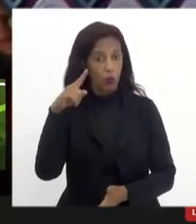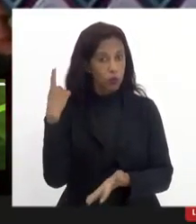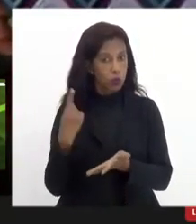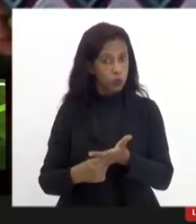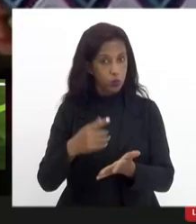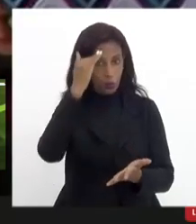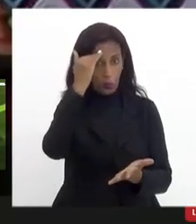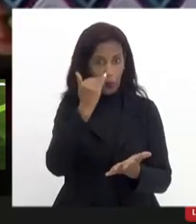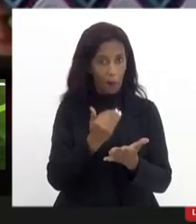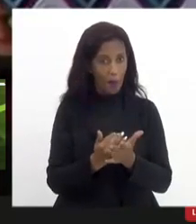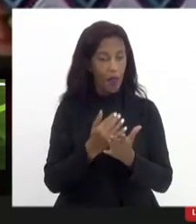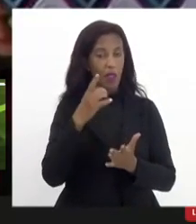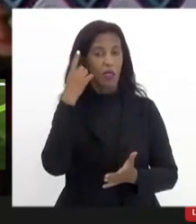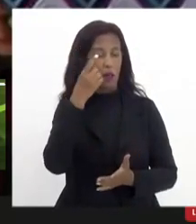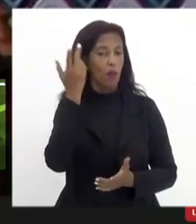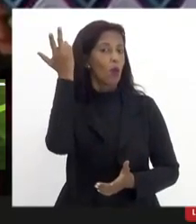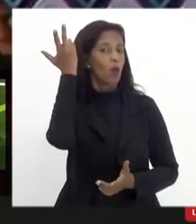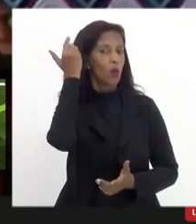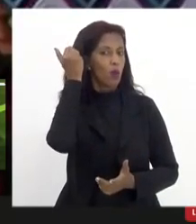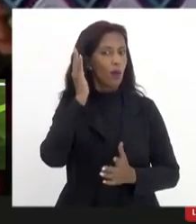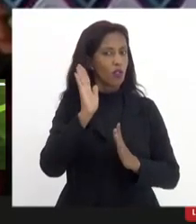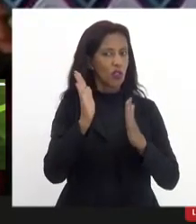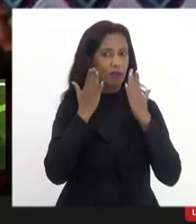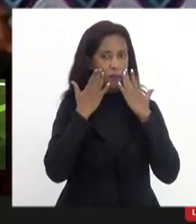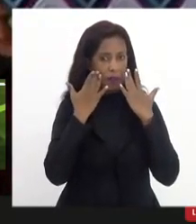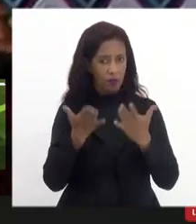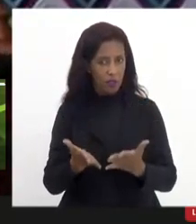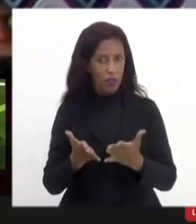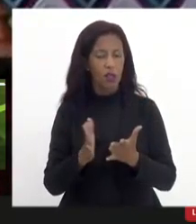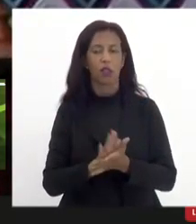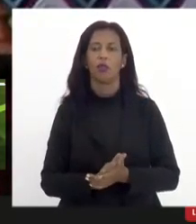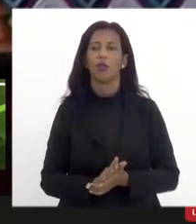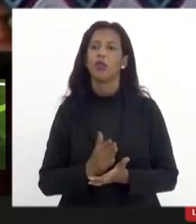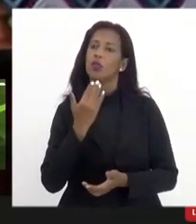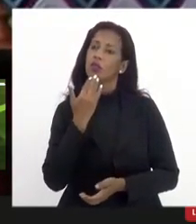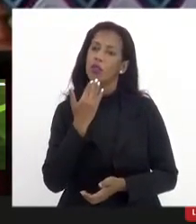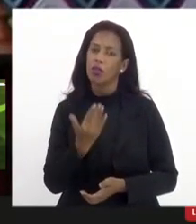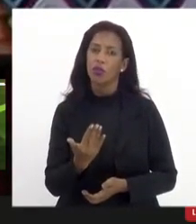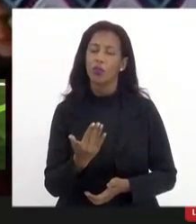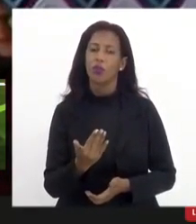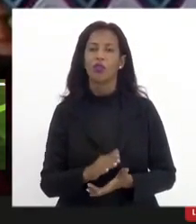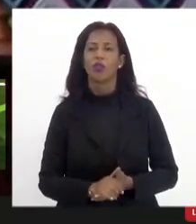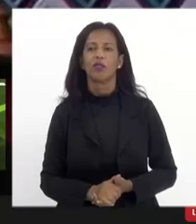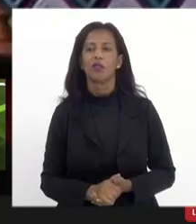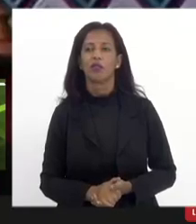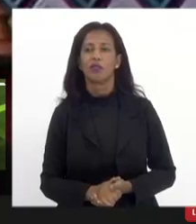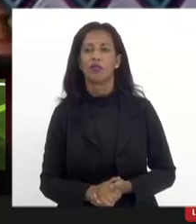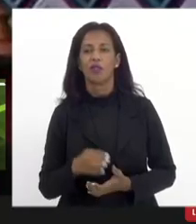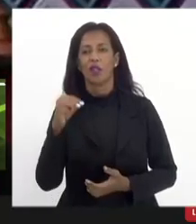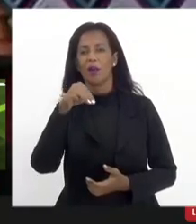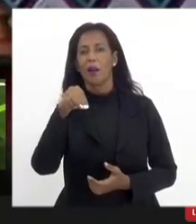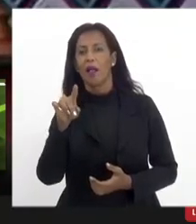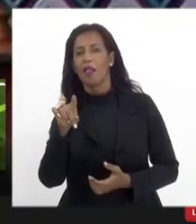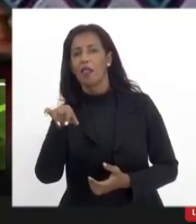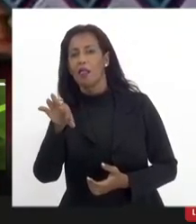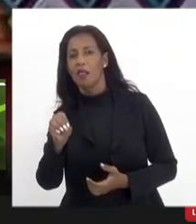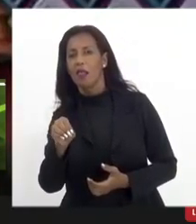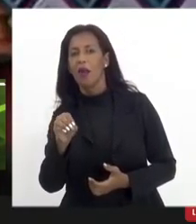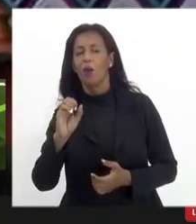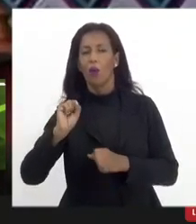tarefa, né? Deputado Eliomar já fez a manifestação dele de que o pedido de mestre Dengo,